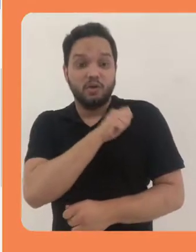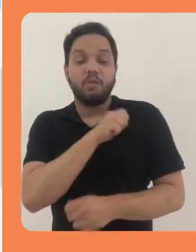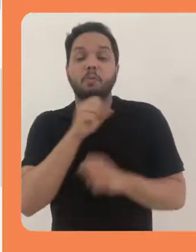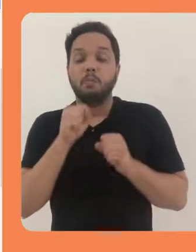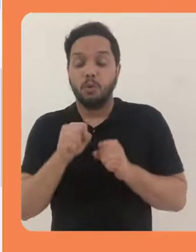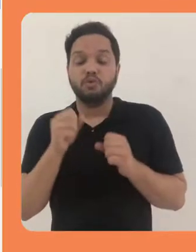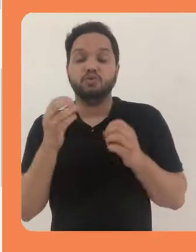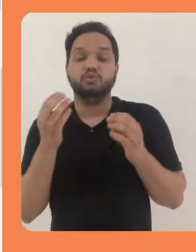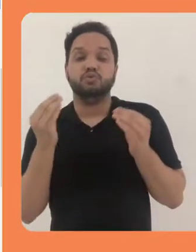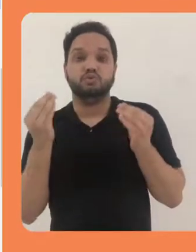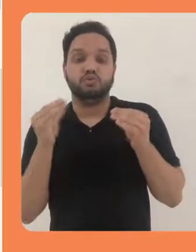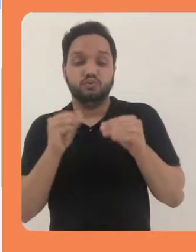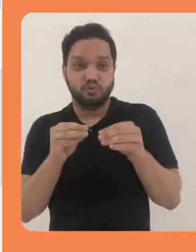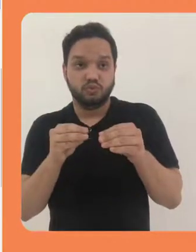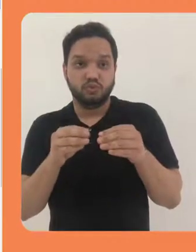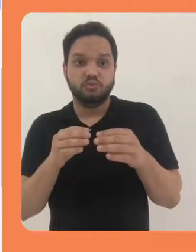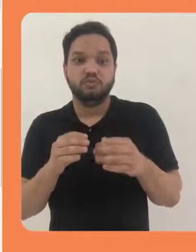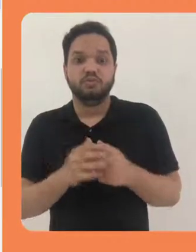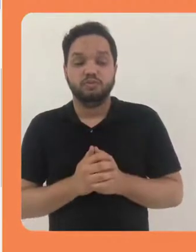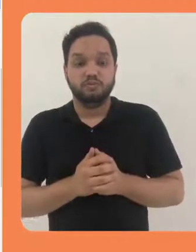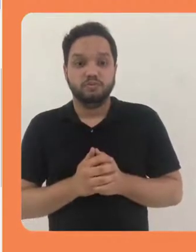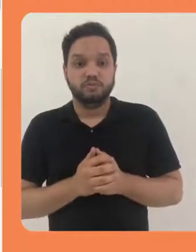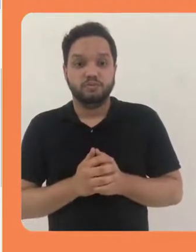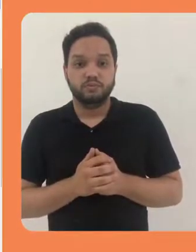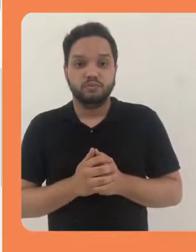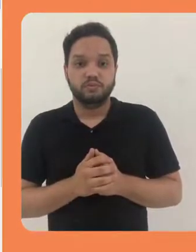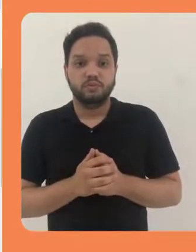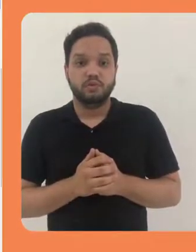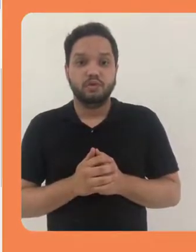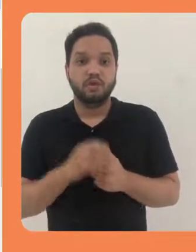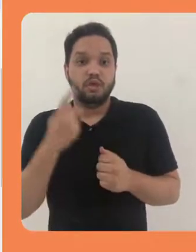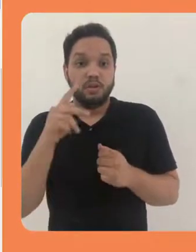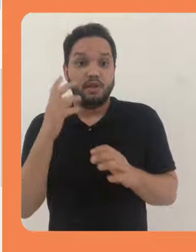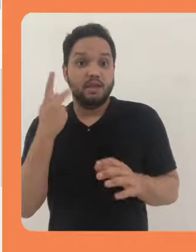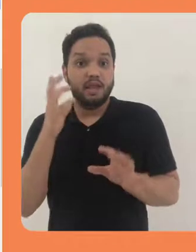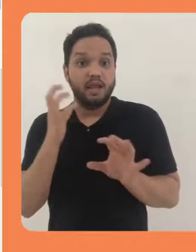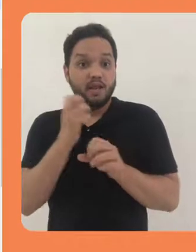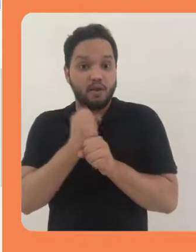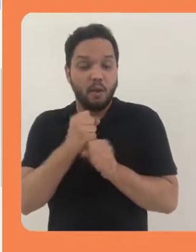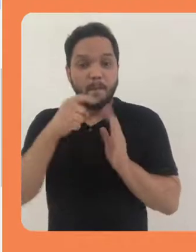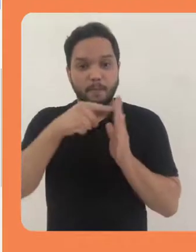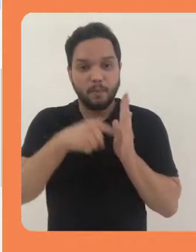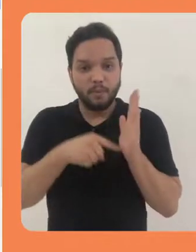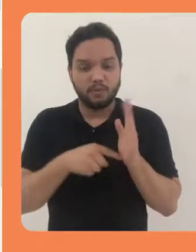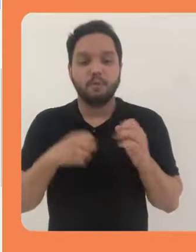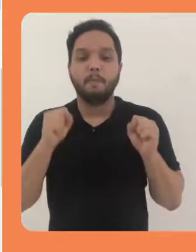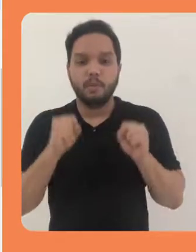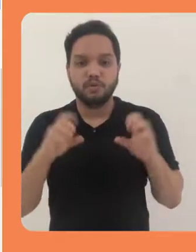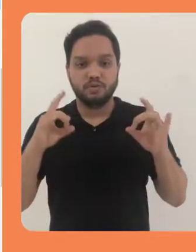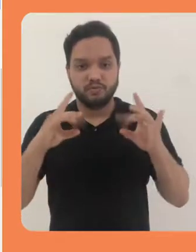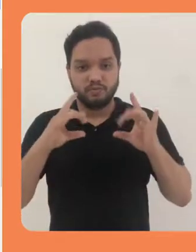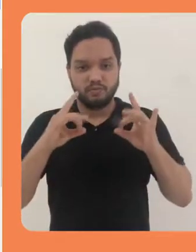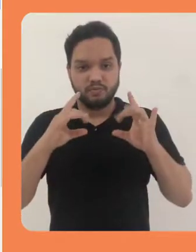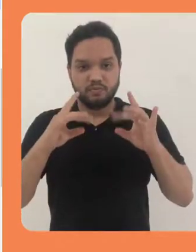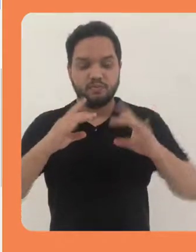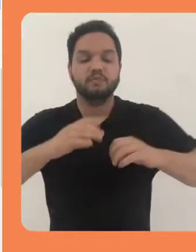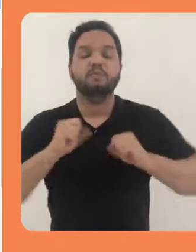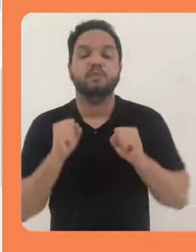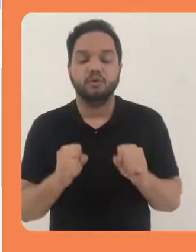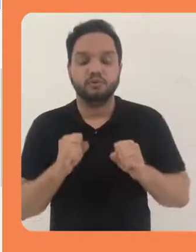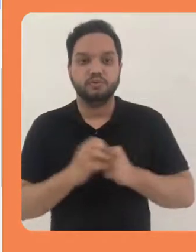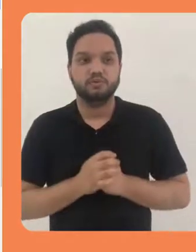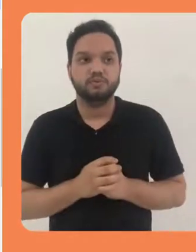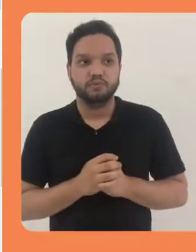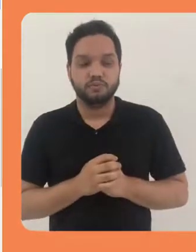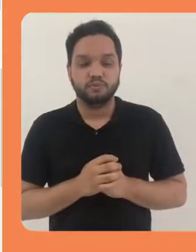caso o aluno acerte as opções você pode delimitar a faixa de pontuação